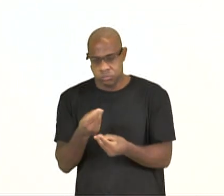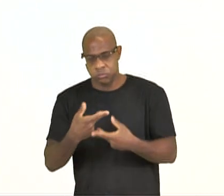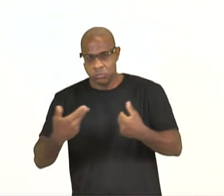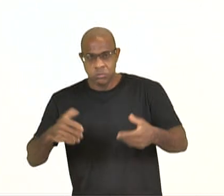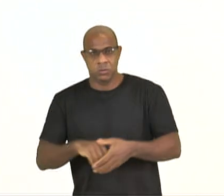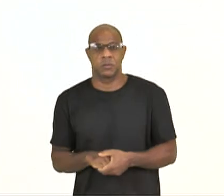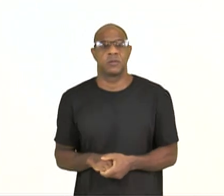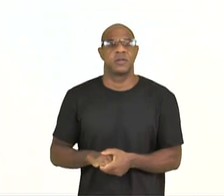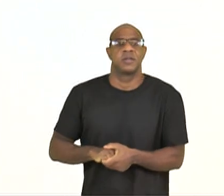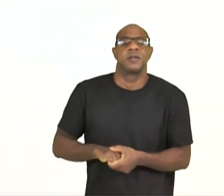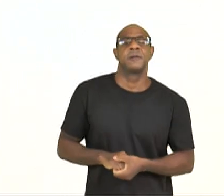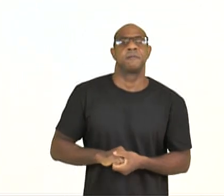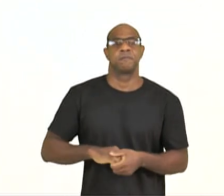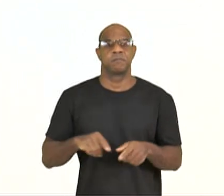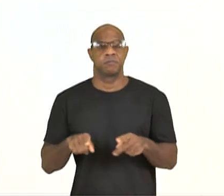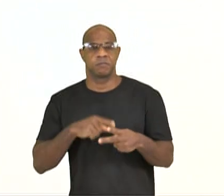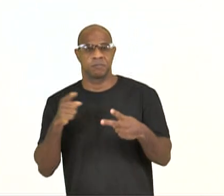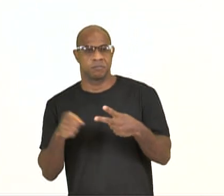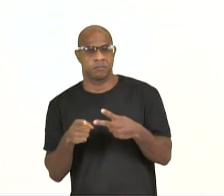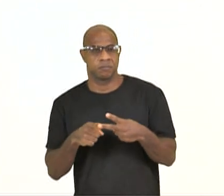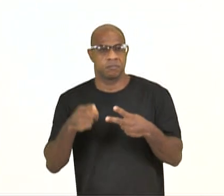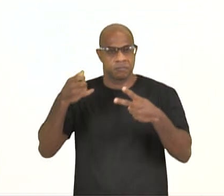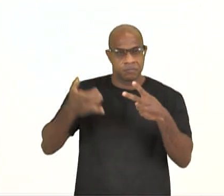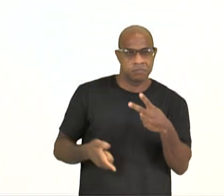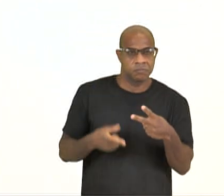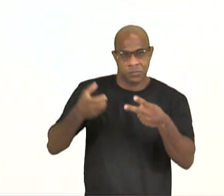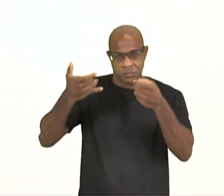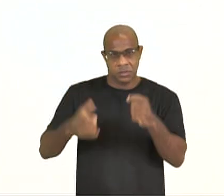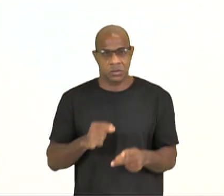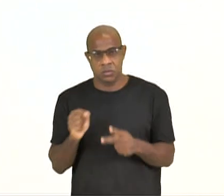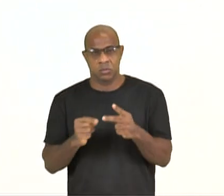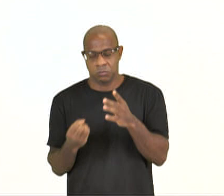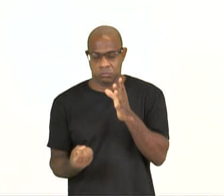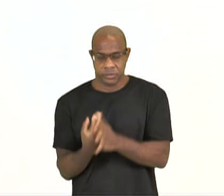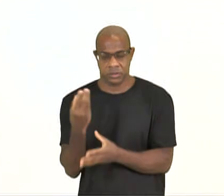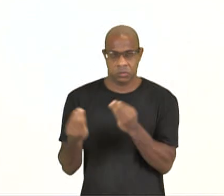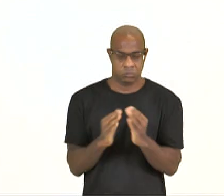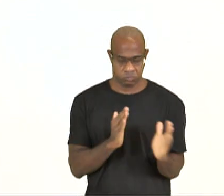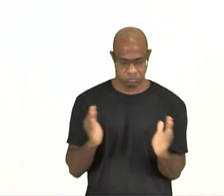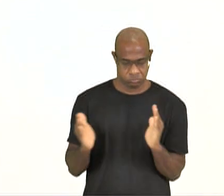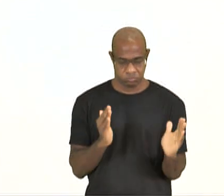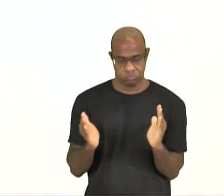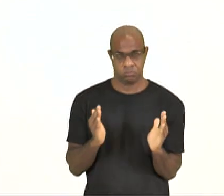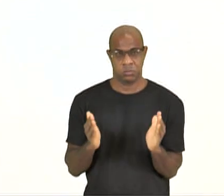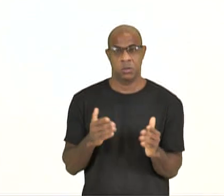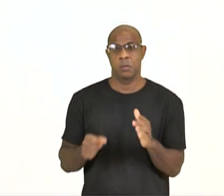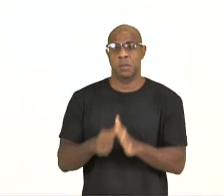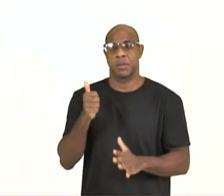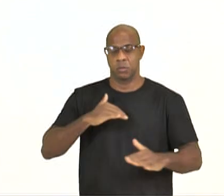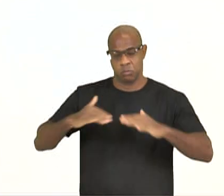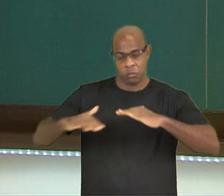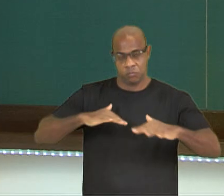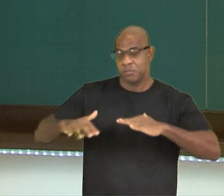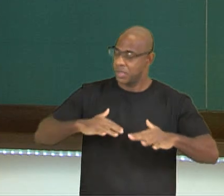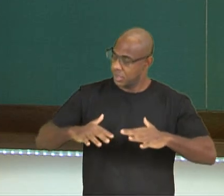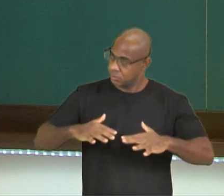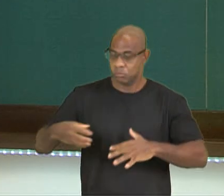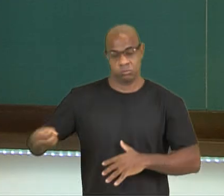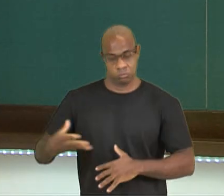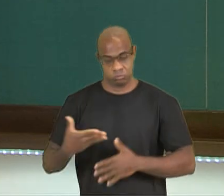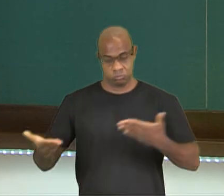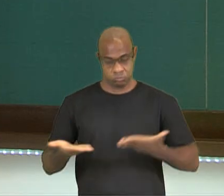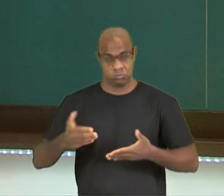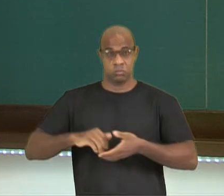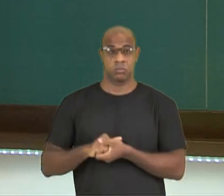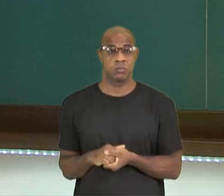Trevas. Mais uma vez, a gente sempre lembra, quando a gente vai falar de Renascimento, que ela surge. É o primeiro movimento artístico da Idade Moderna,